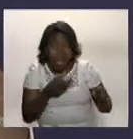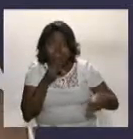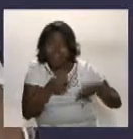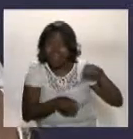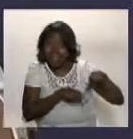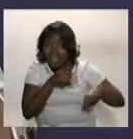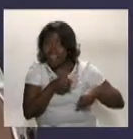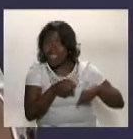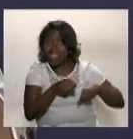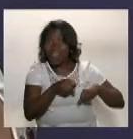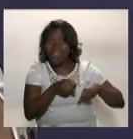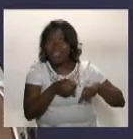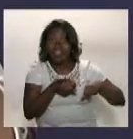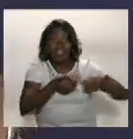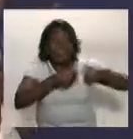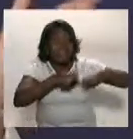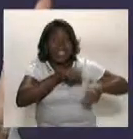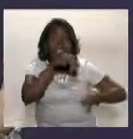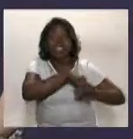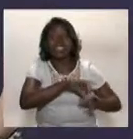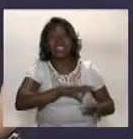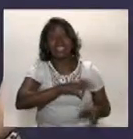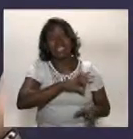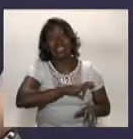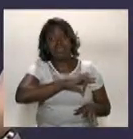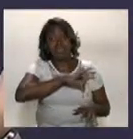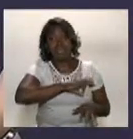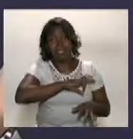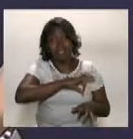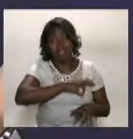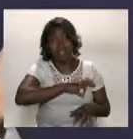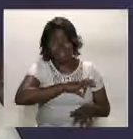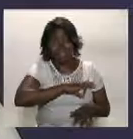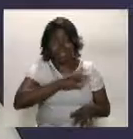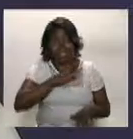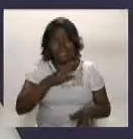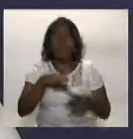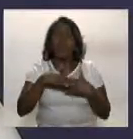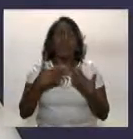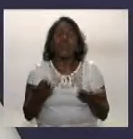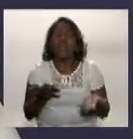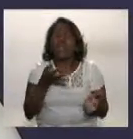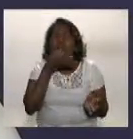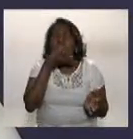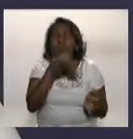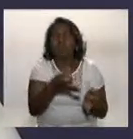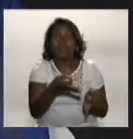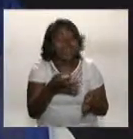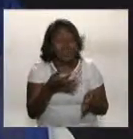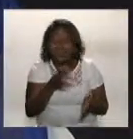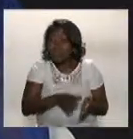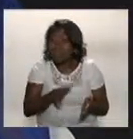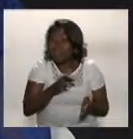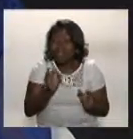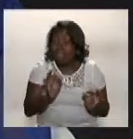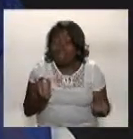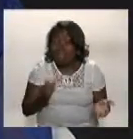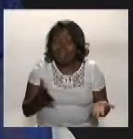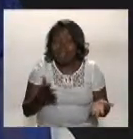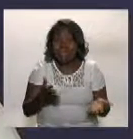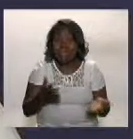se por acaso, ao final da investigação, que recuperou aquela bicicleta, ou que apreendeu aquela bicicleta